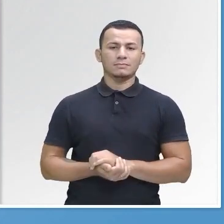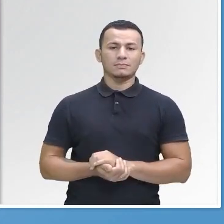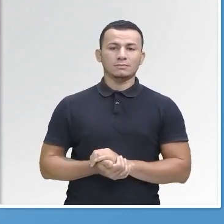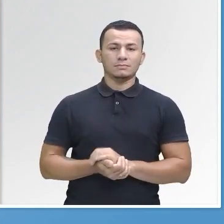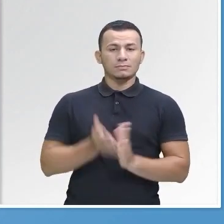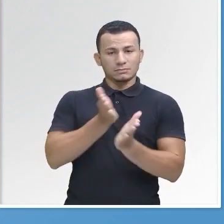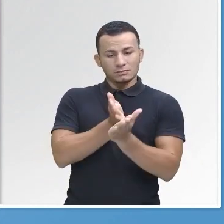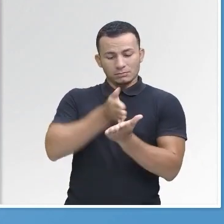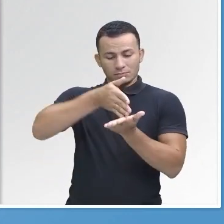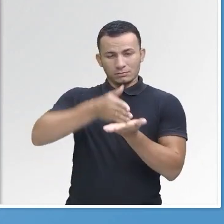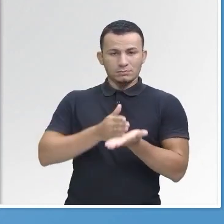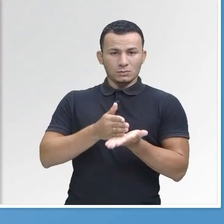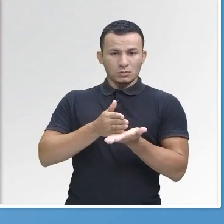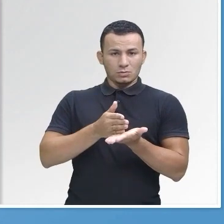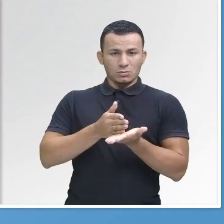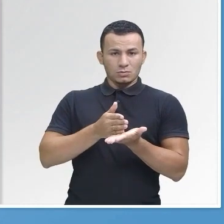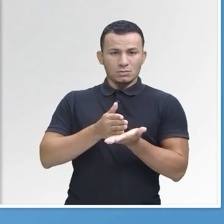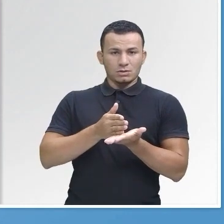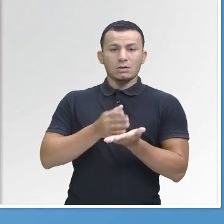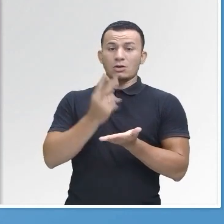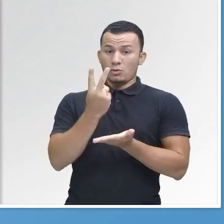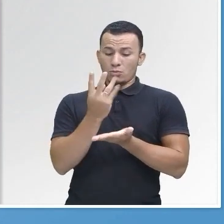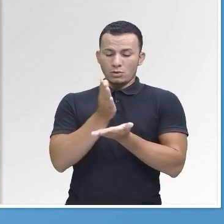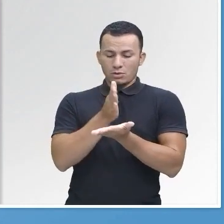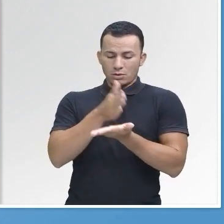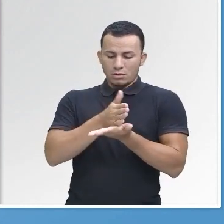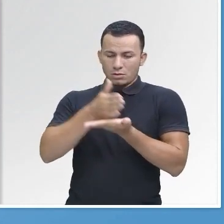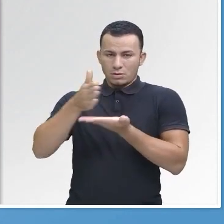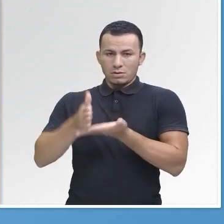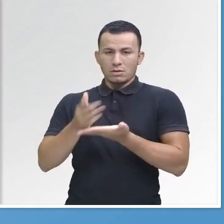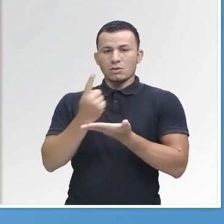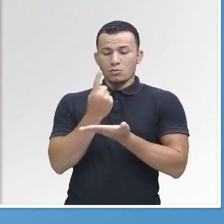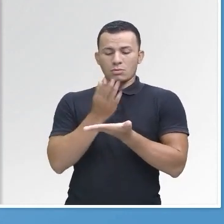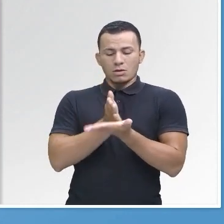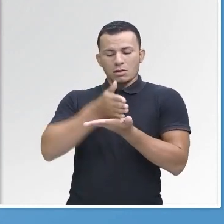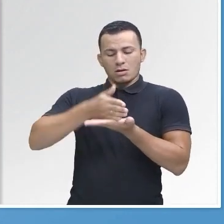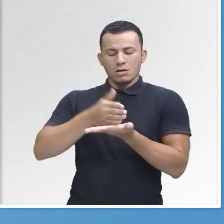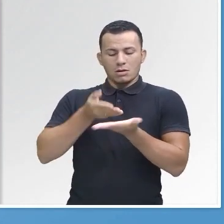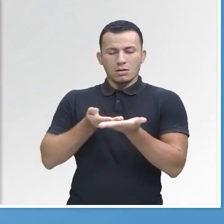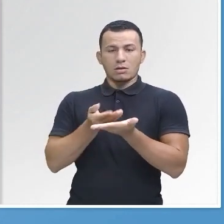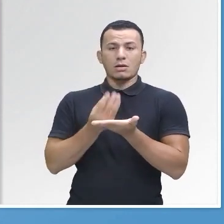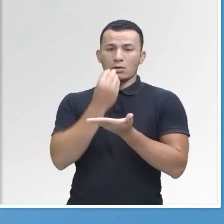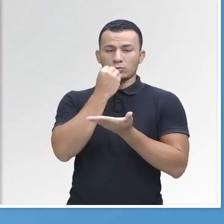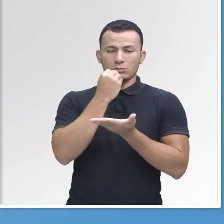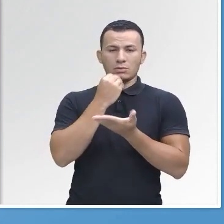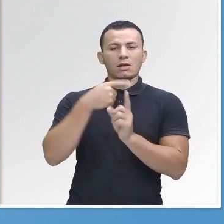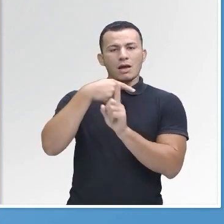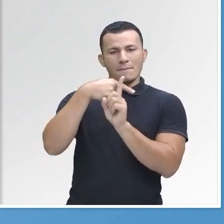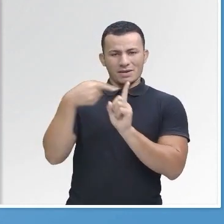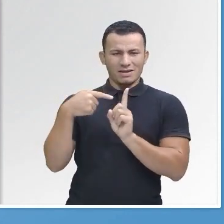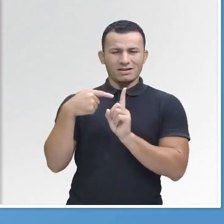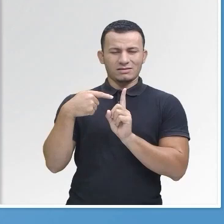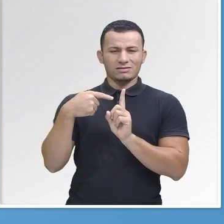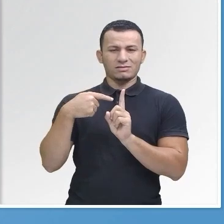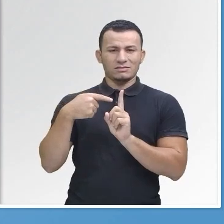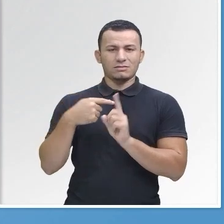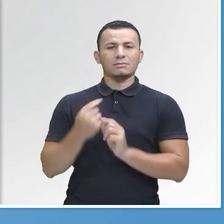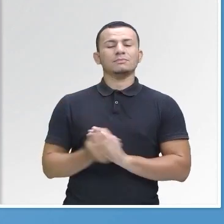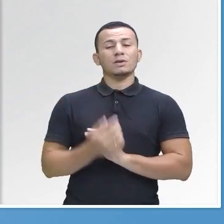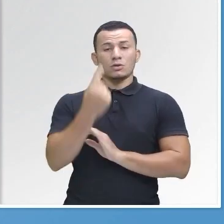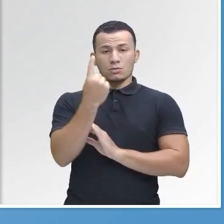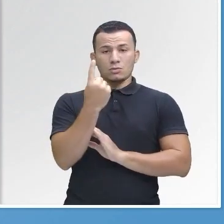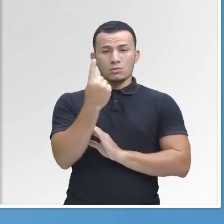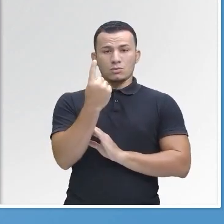uma de duas partes da pizza. Ou seja, eu comi meia pizza. Ou seja, 1